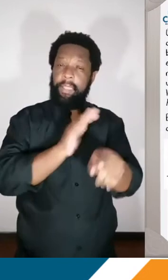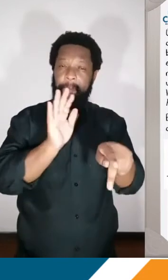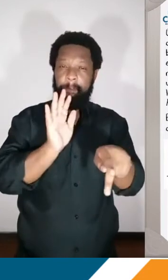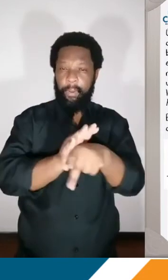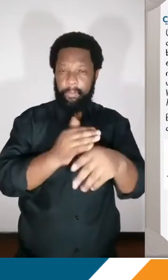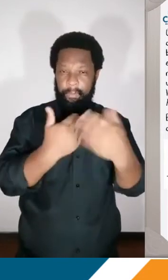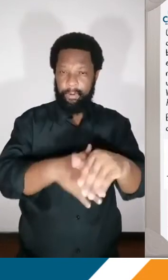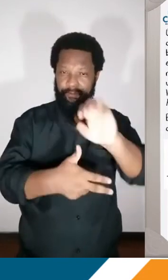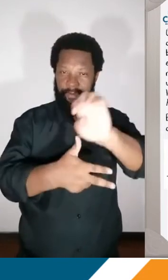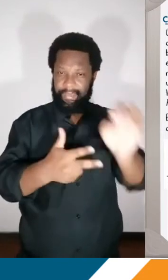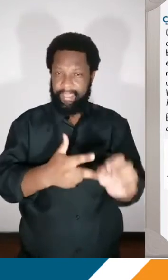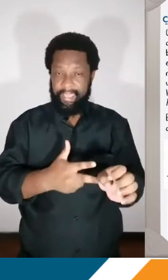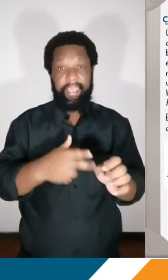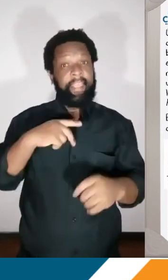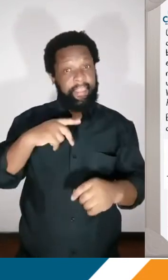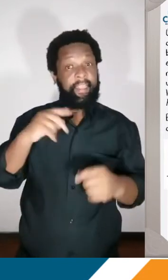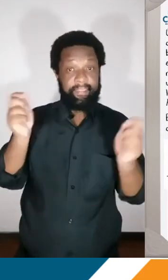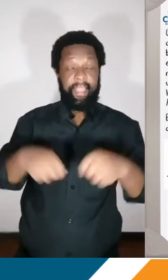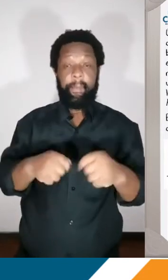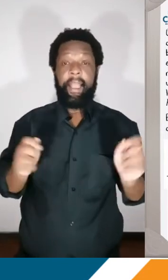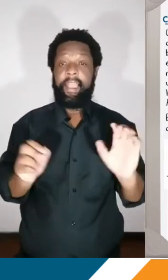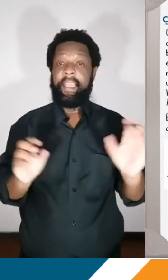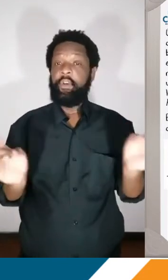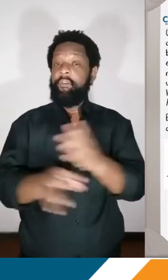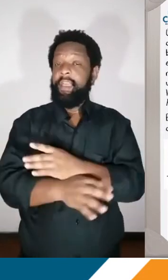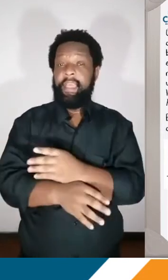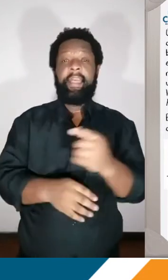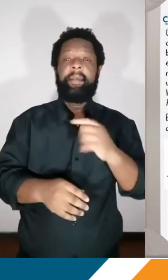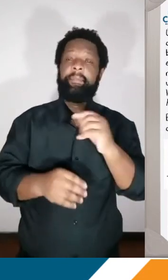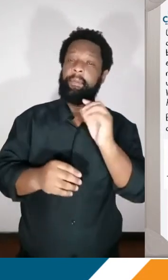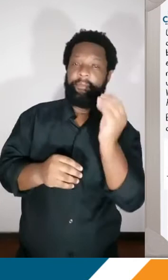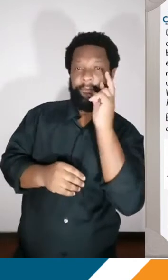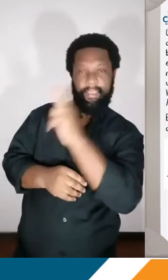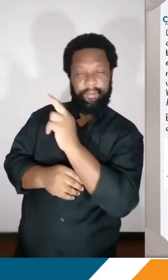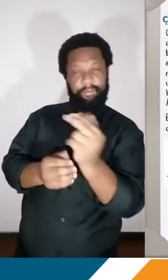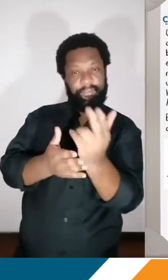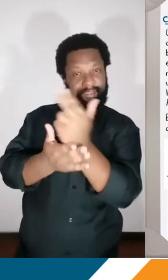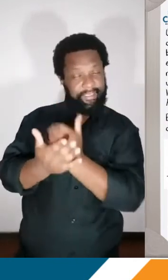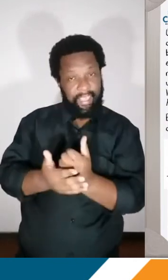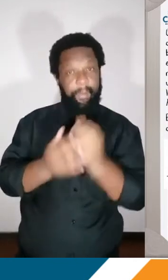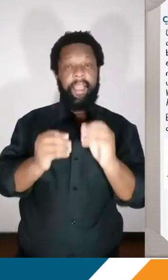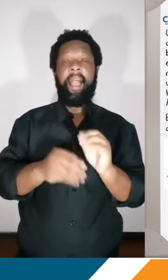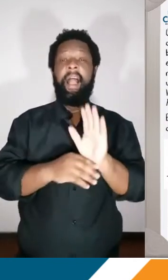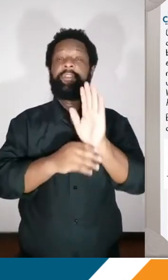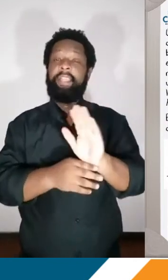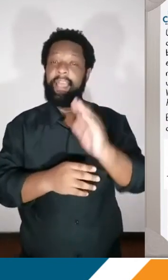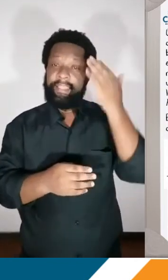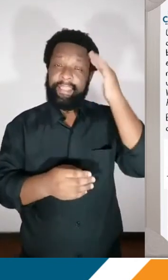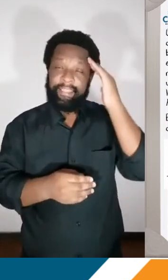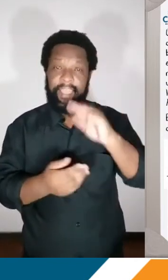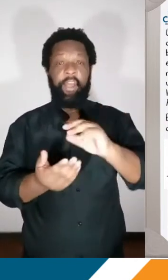eu deixei um espacinho aí pra gente resolver e eu coloquei algumas ilustrações por conta própria pra gente